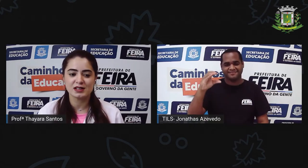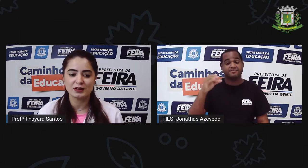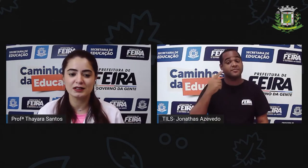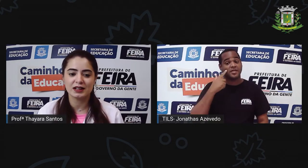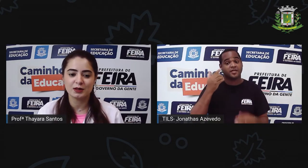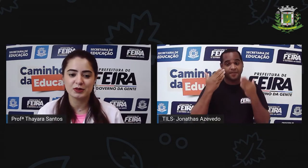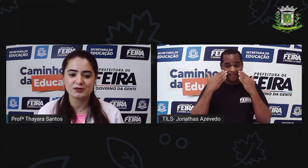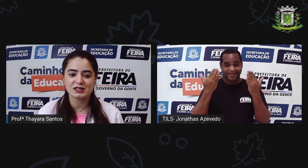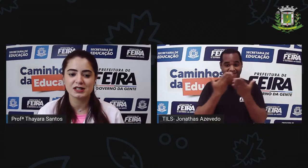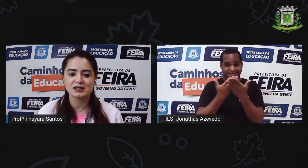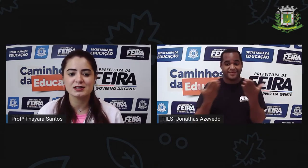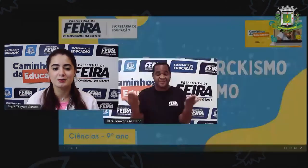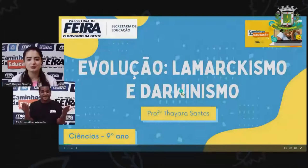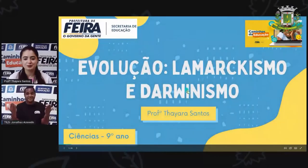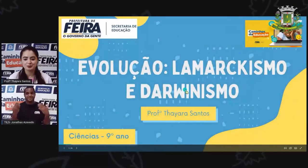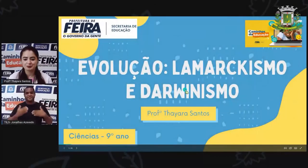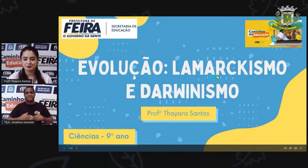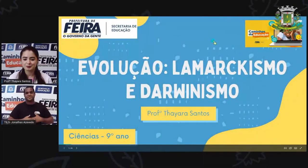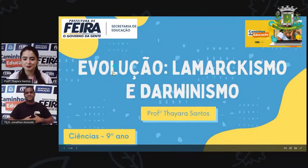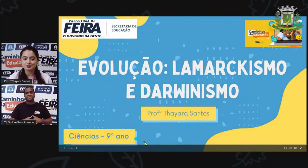apresentação na tela para vocês.